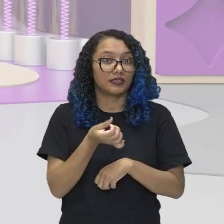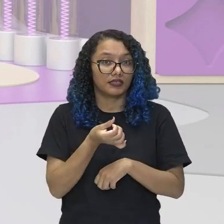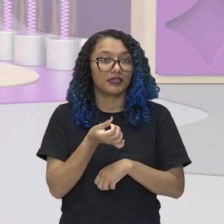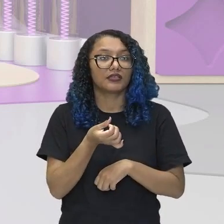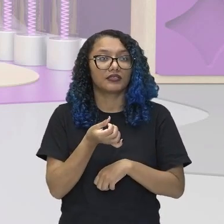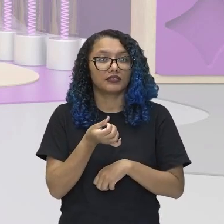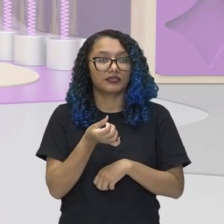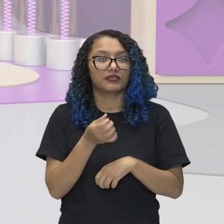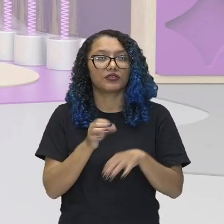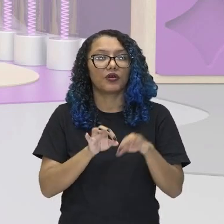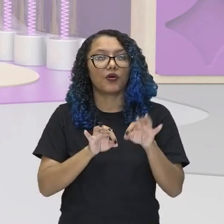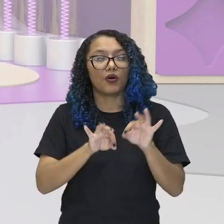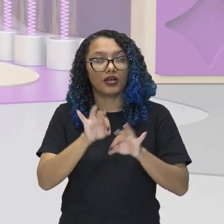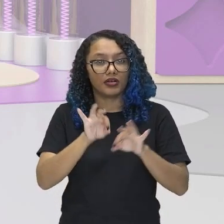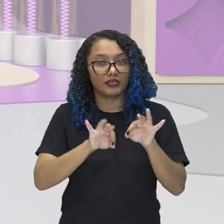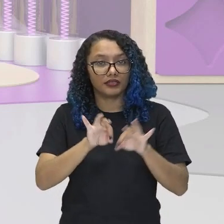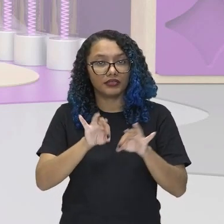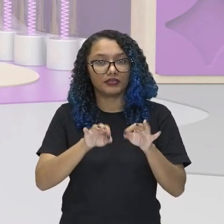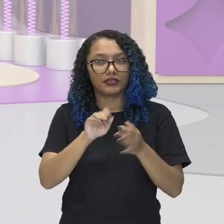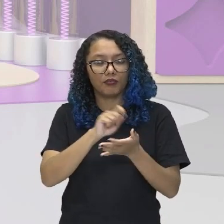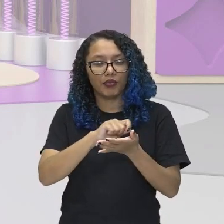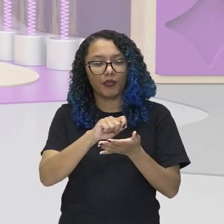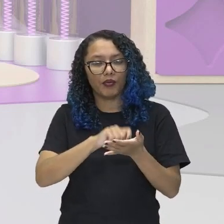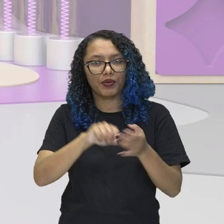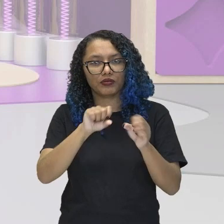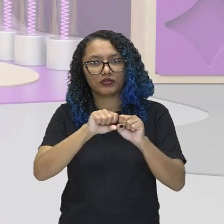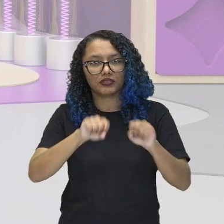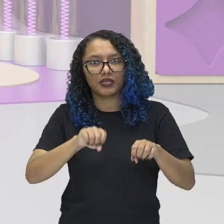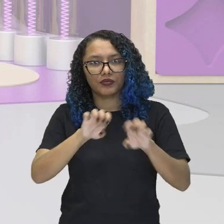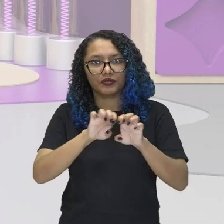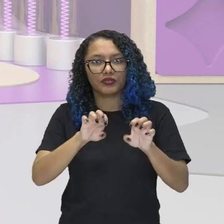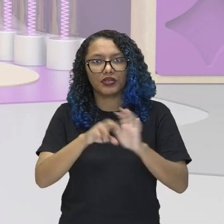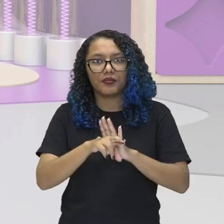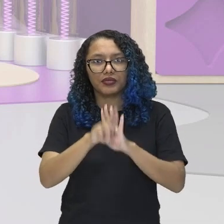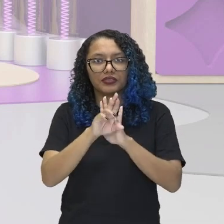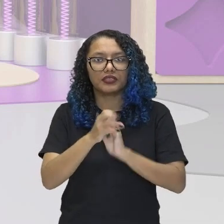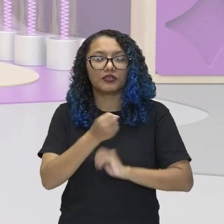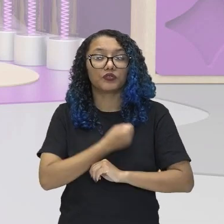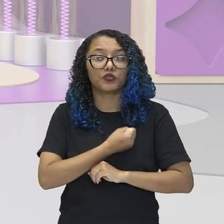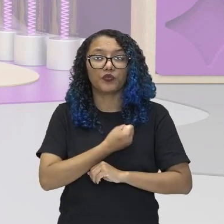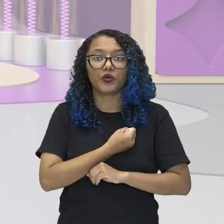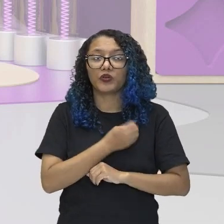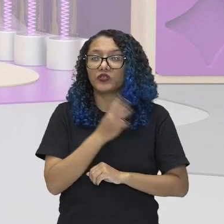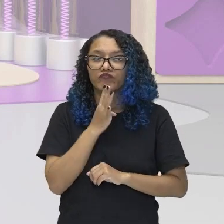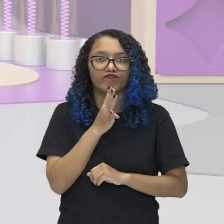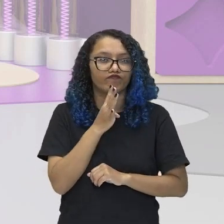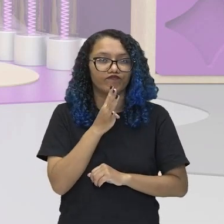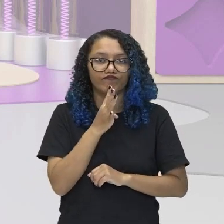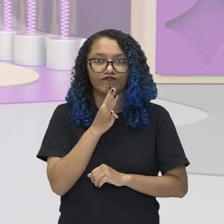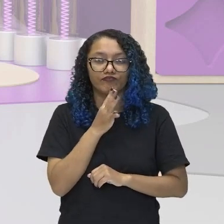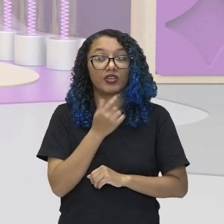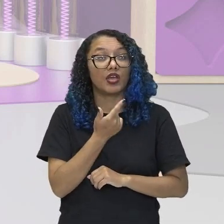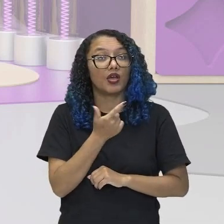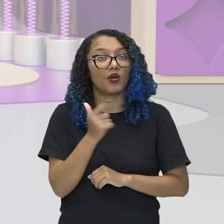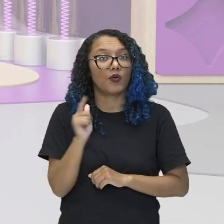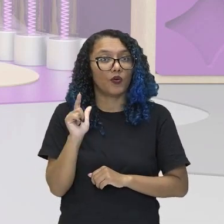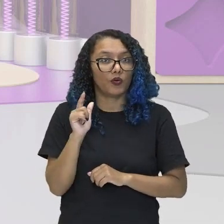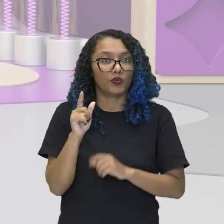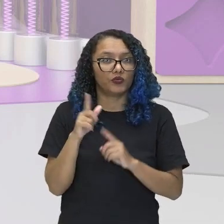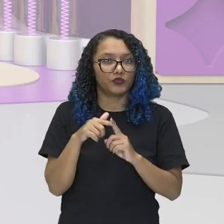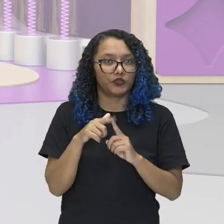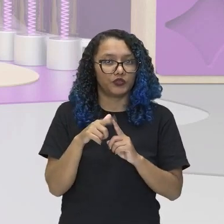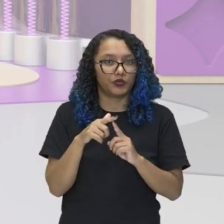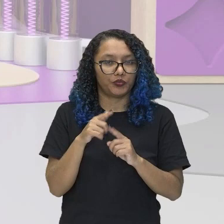sistema de equações que represente os números desconhecidos. Então, agora, olha, uma outra situação,